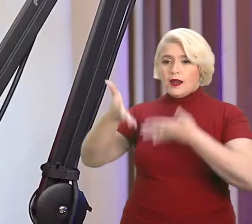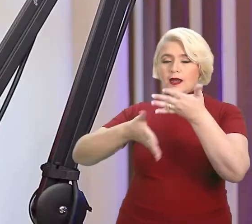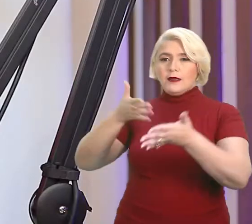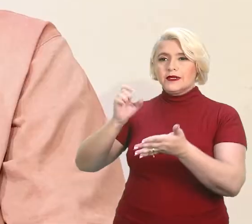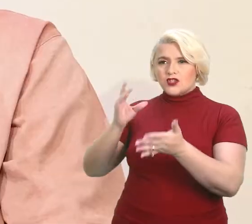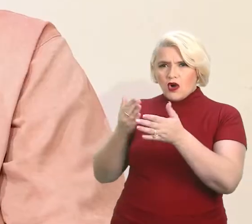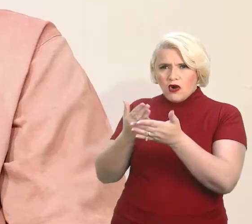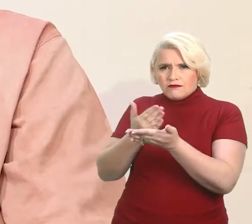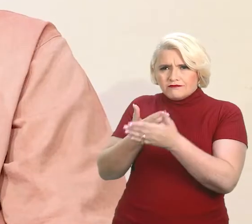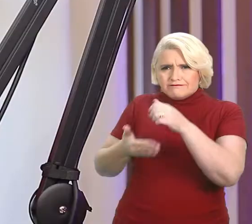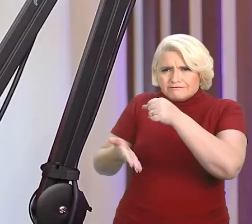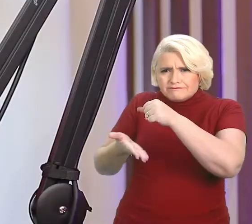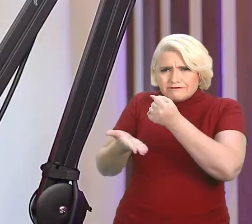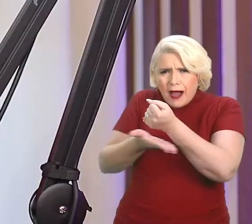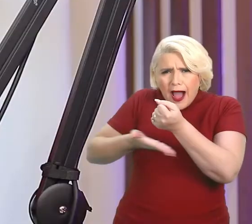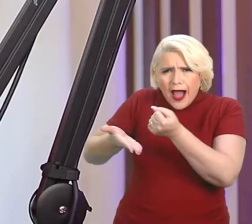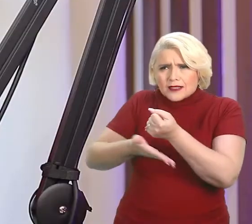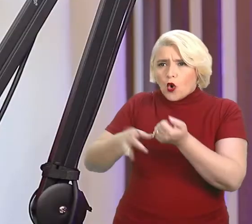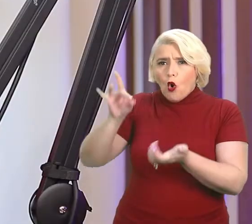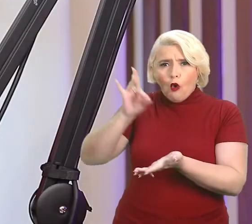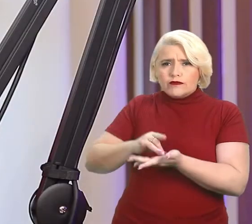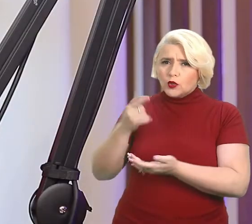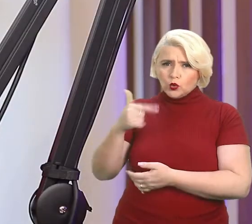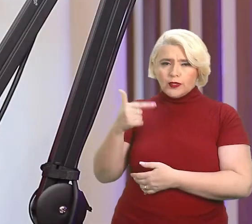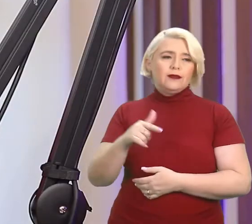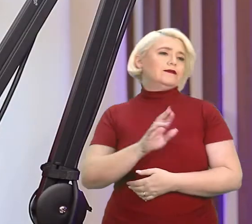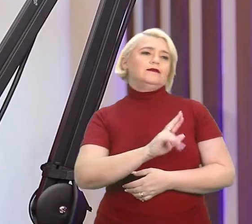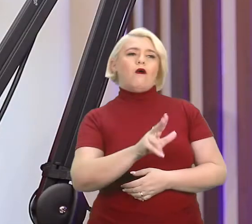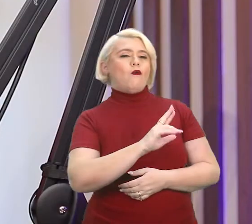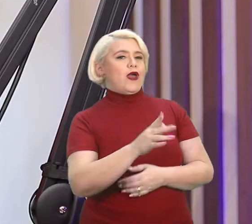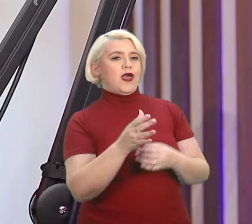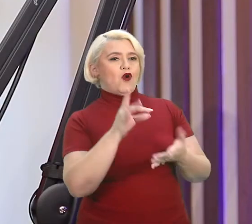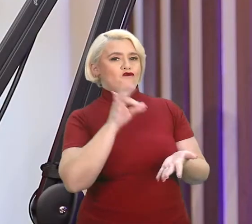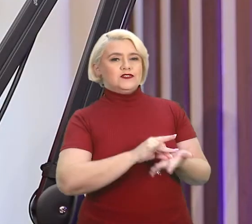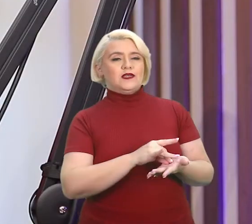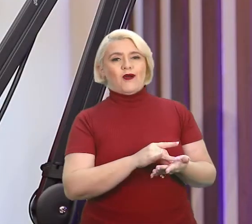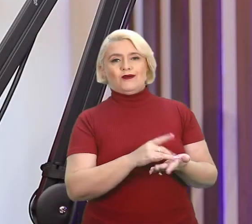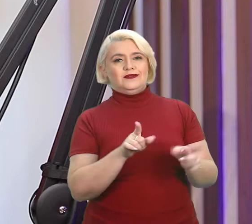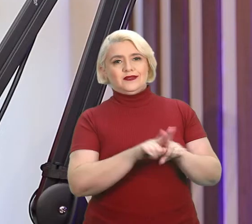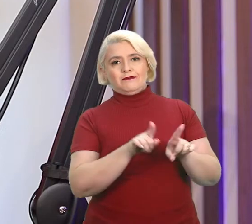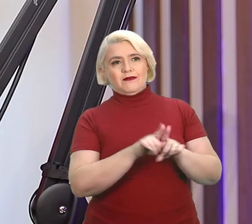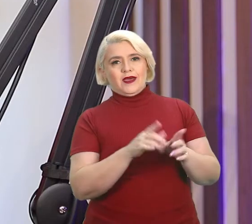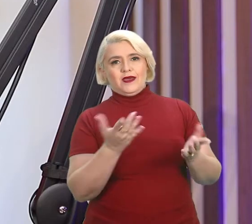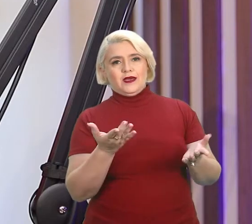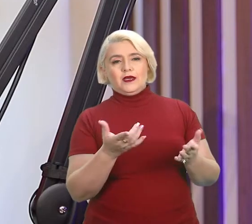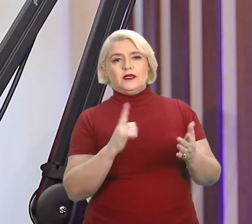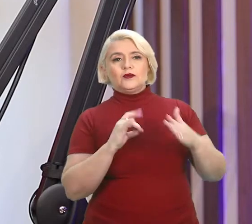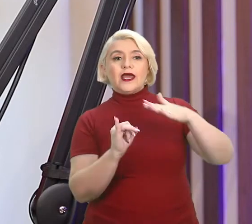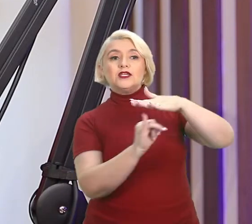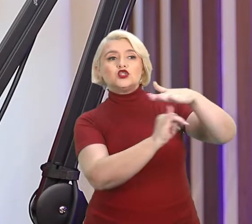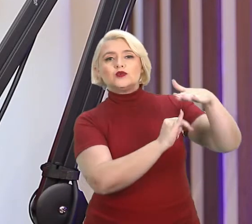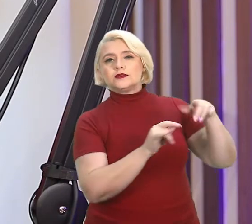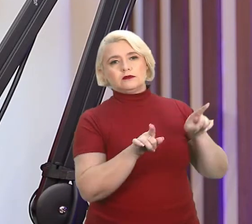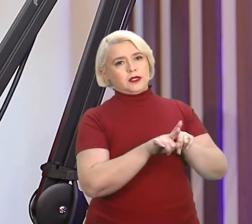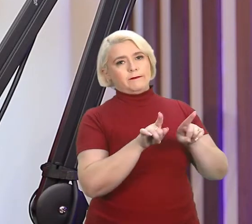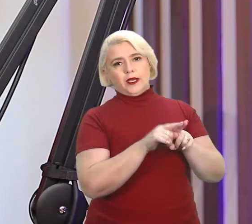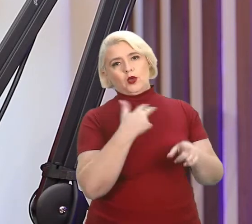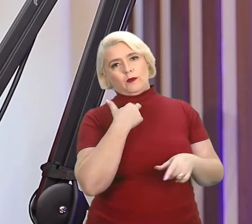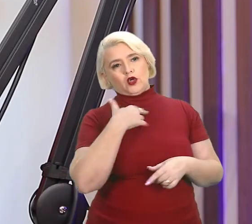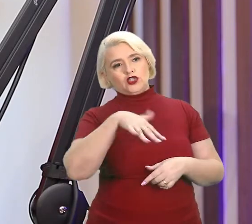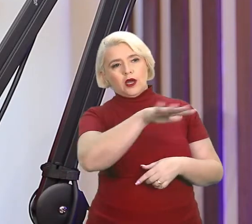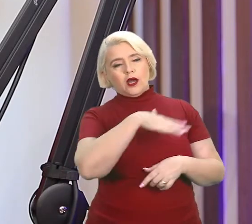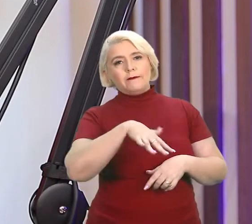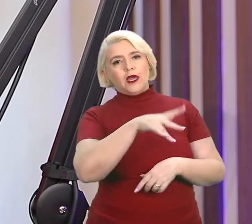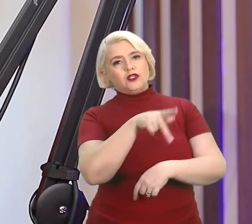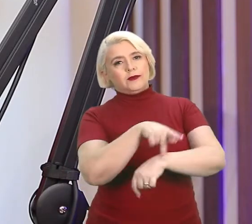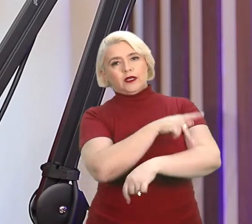Não era. Oficialmente. Não era oficialmente e nem institucionalmente. Nos ambientes pedagógicos,